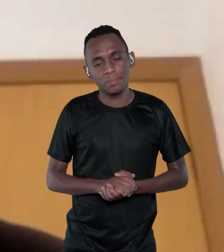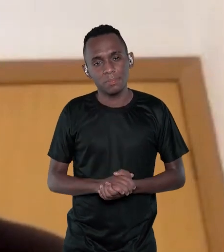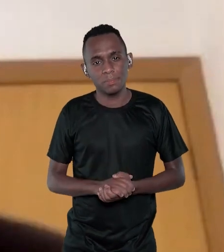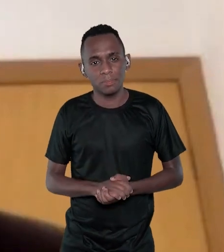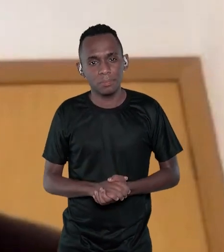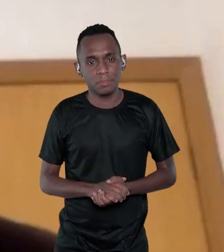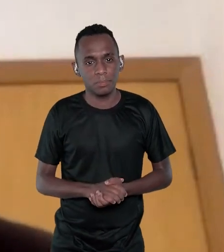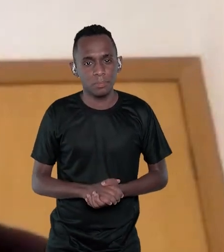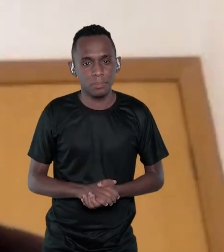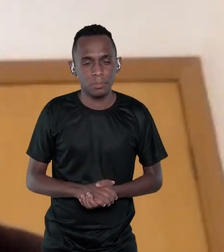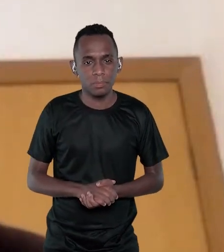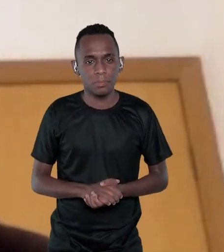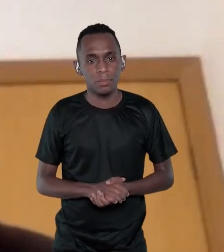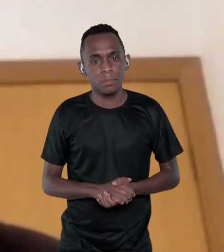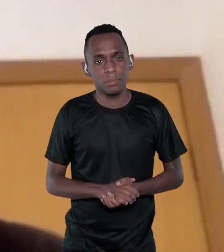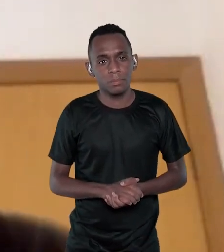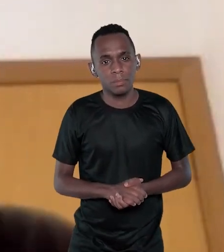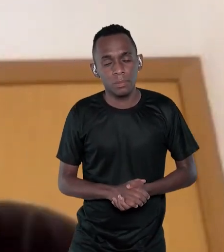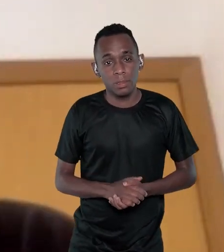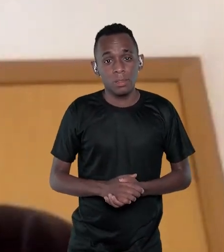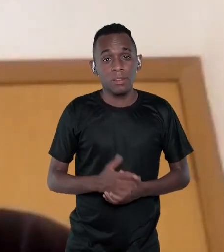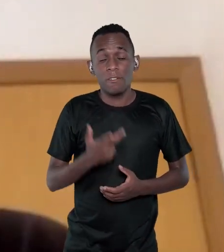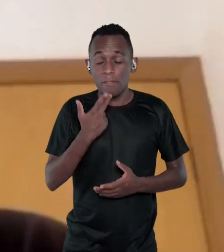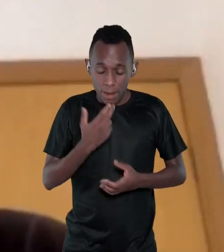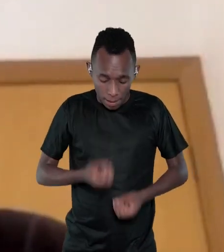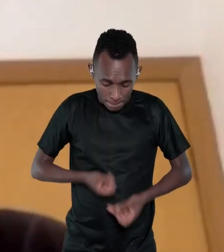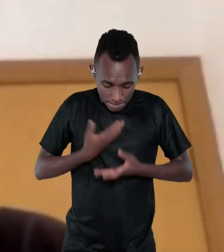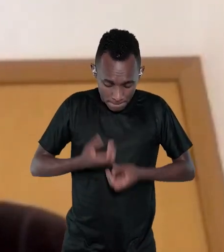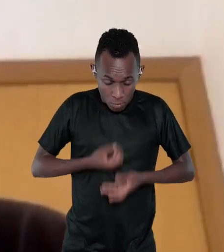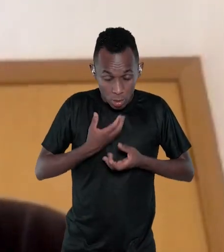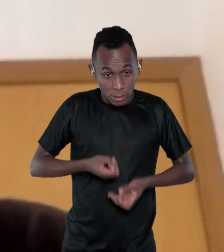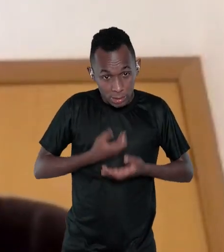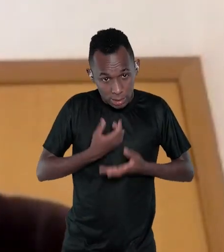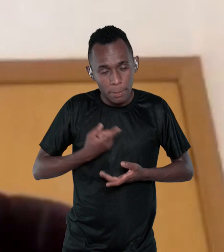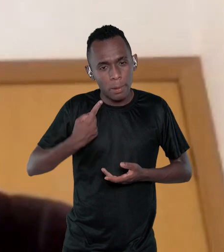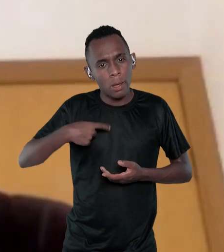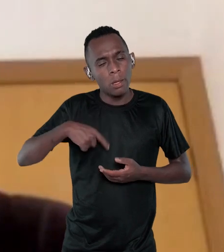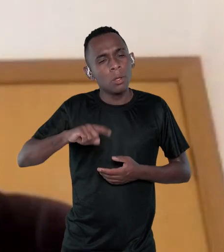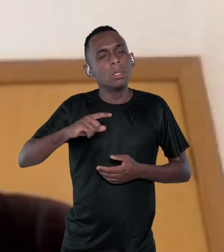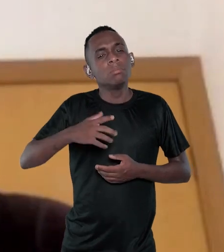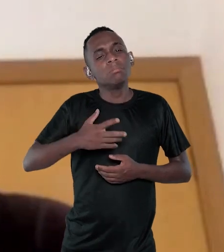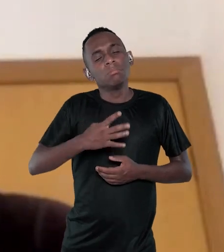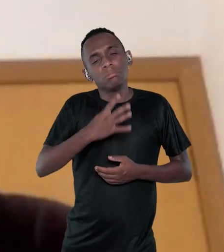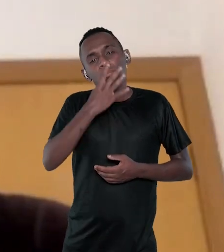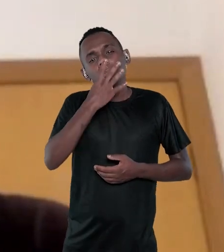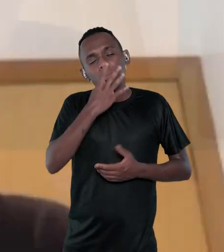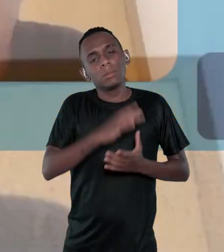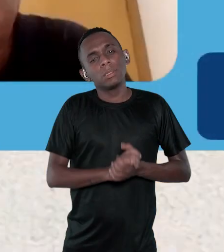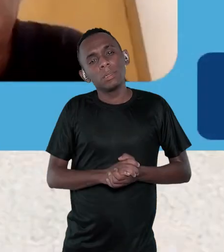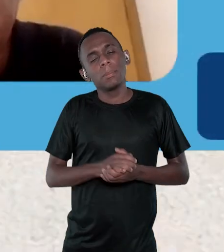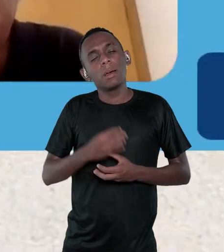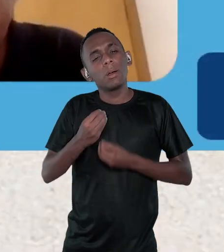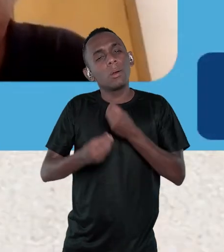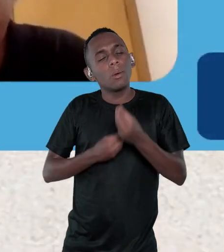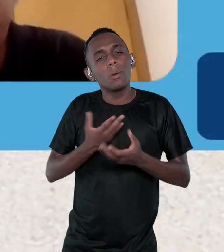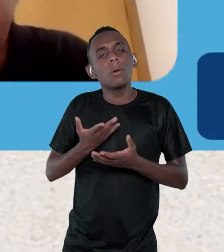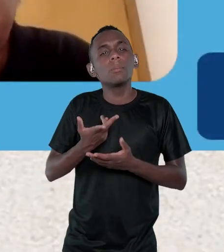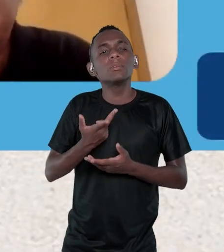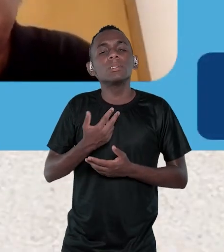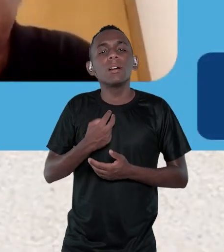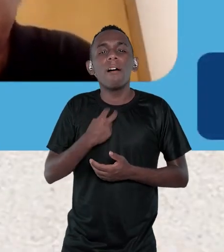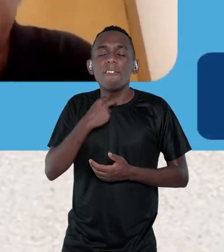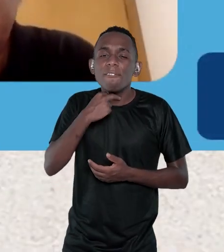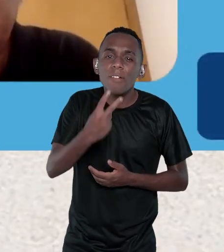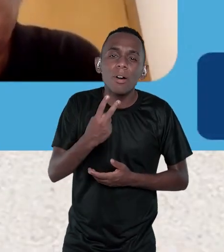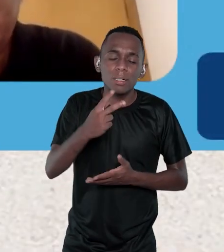durante. É bem legal mesmo. Vamos trazer um pouquinho da sua poesia, então, aqui para o programa, para a gente